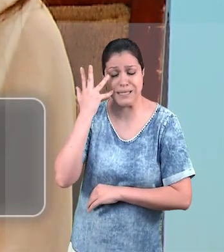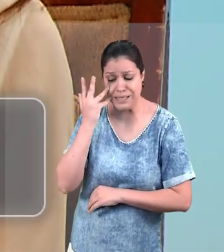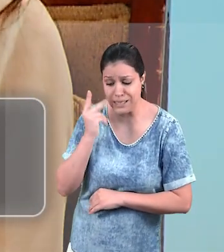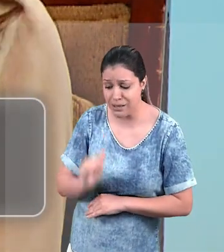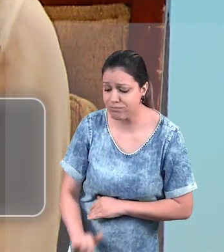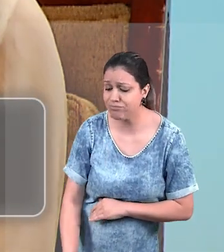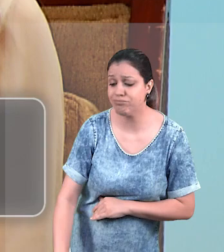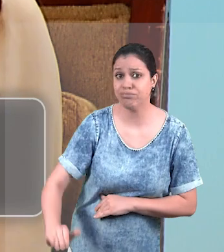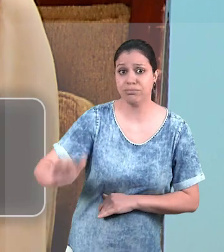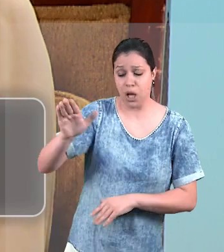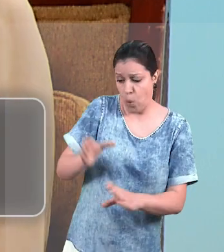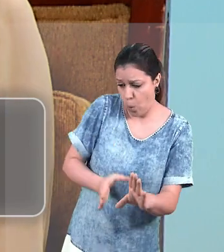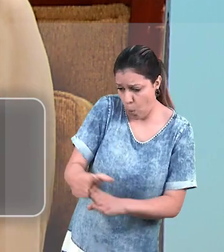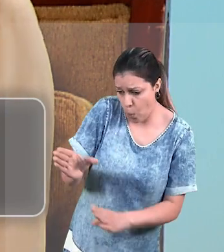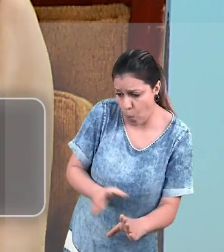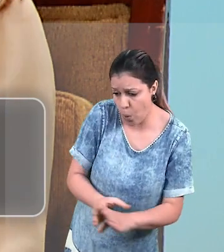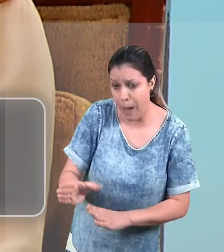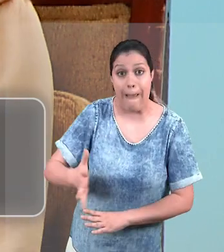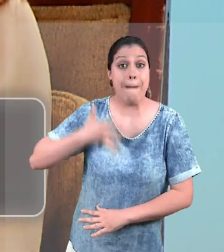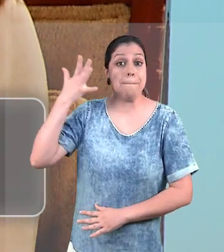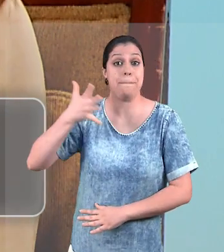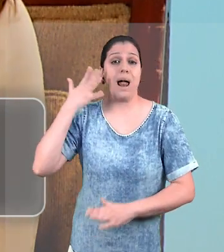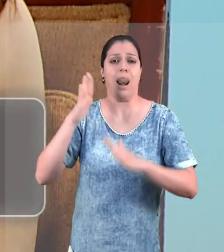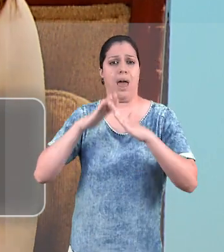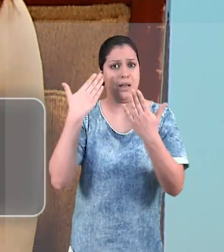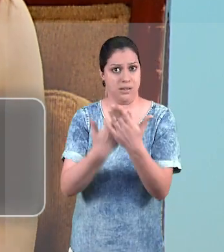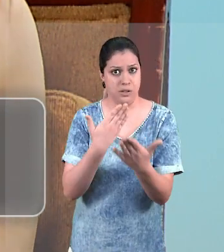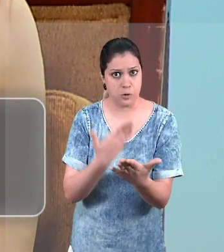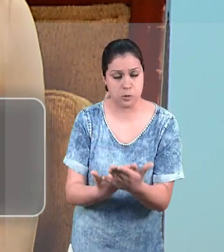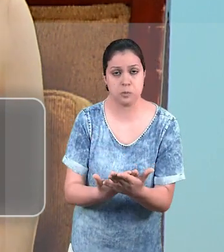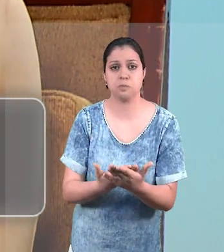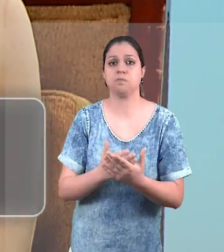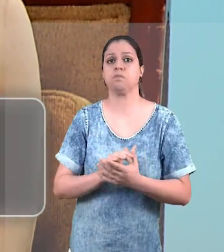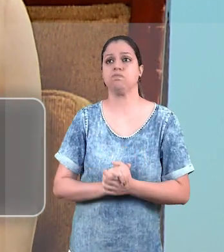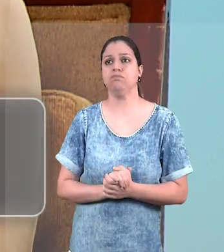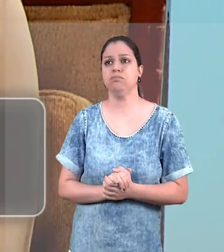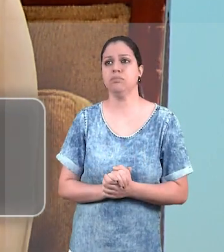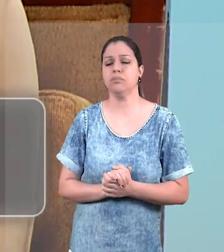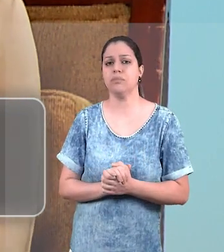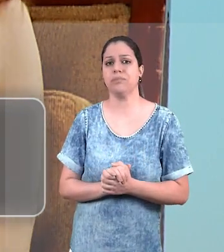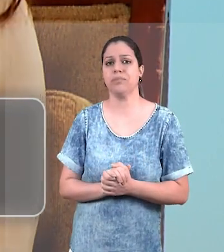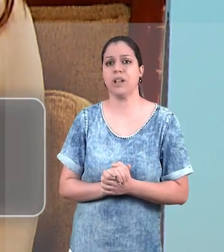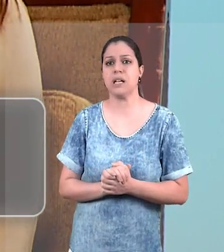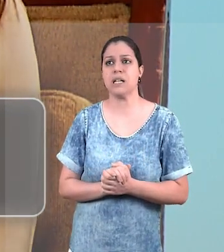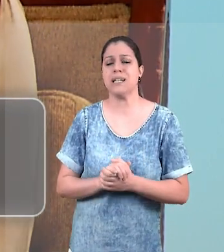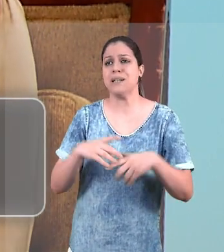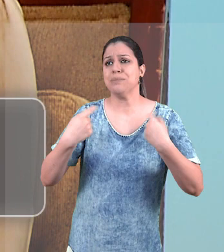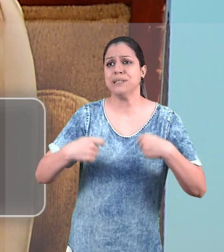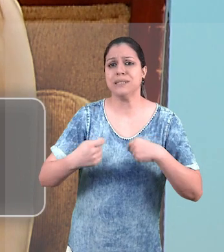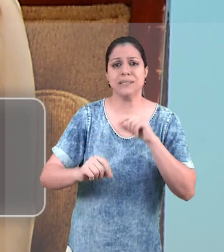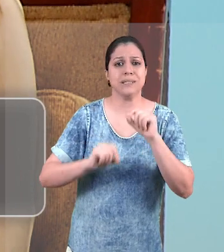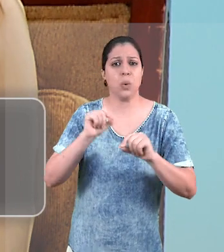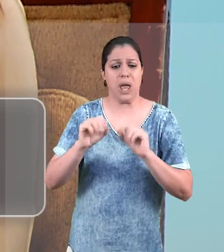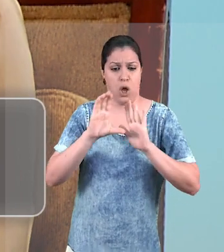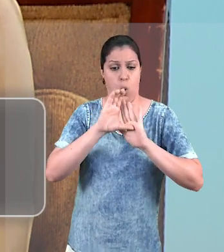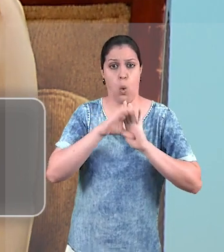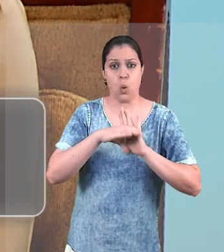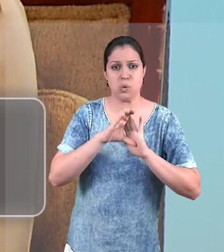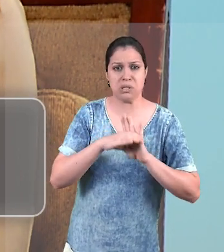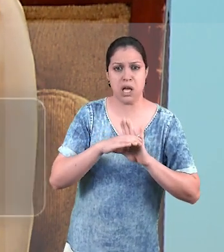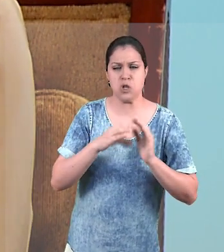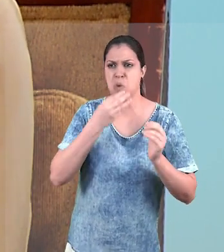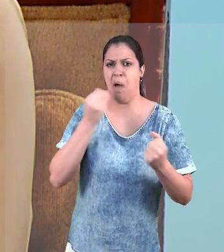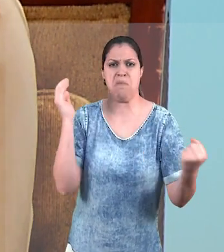crianças pequenininhas, fazendo palestras em escolas, desconstruindo todos